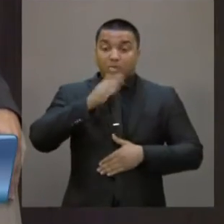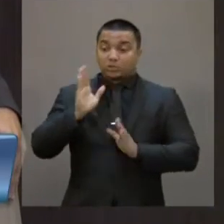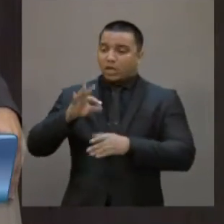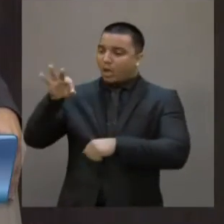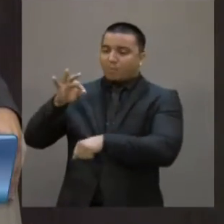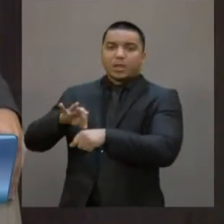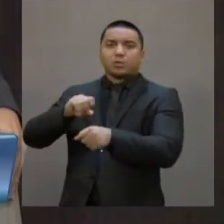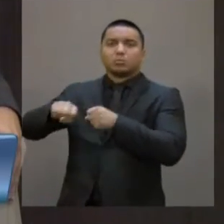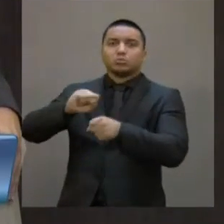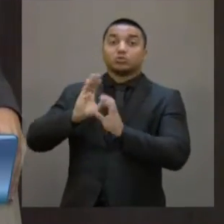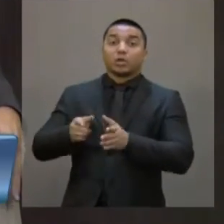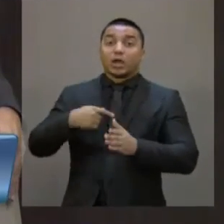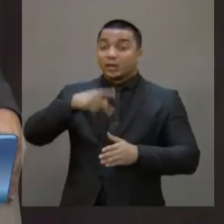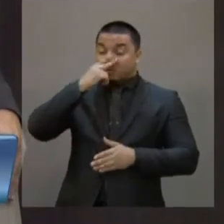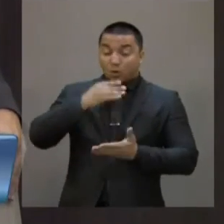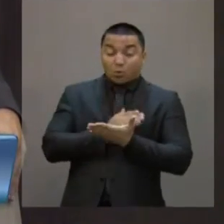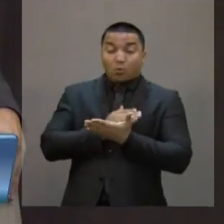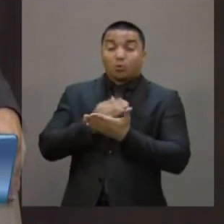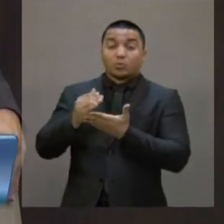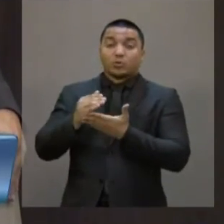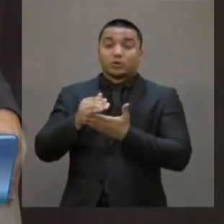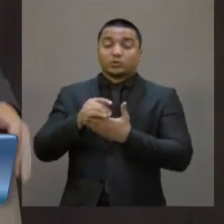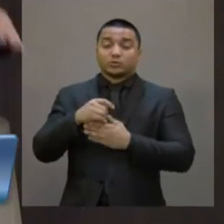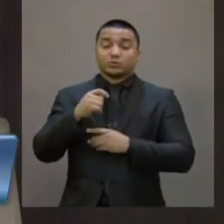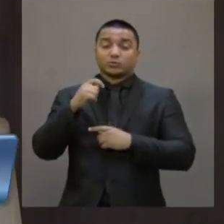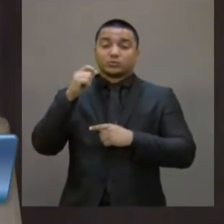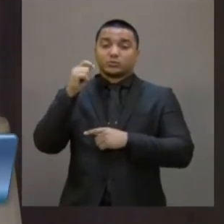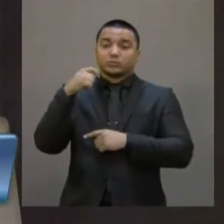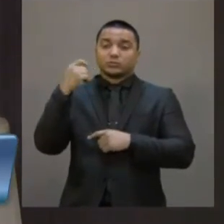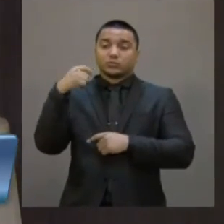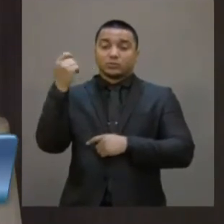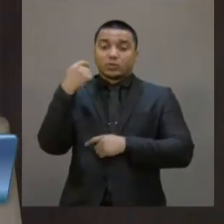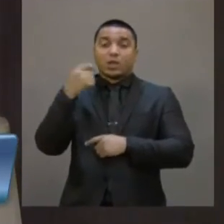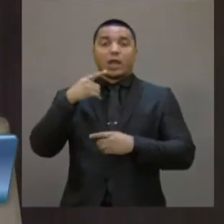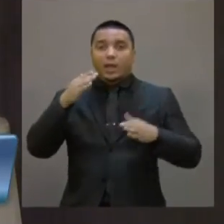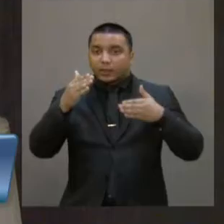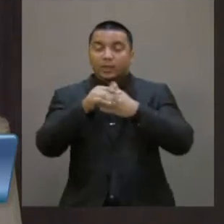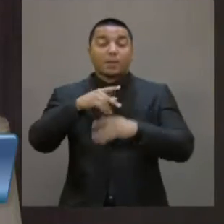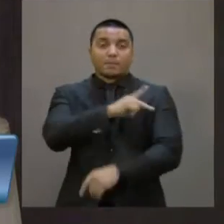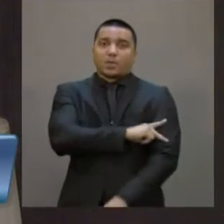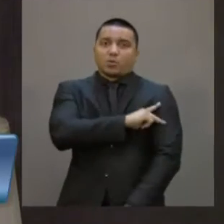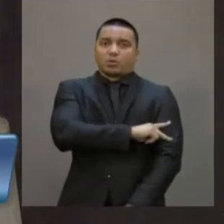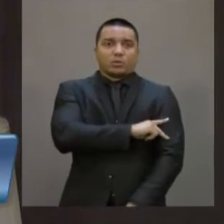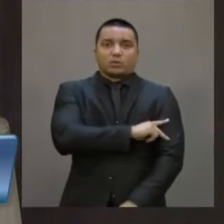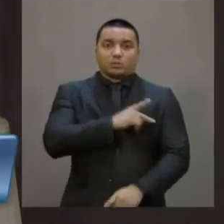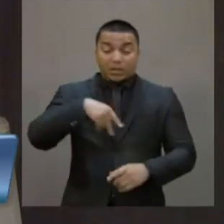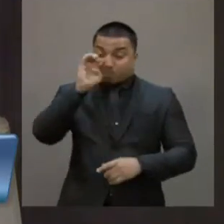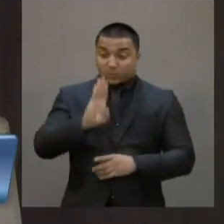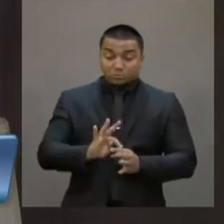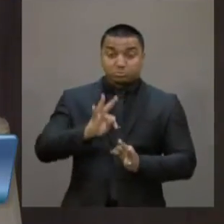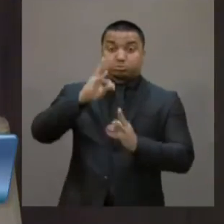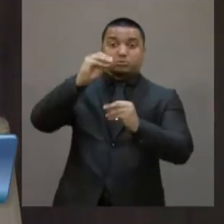abelhas do Rio Grande do Sul ao Piauí, em razão desses neonicotinoides. Aí vem